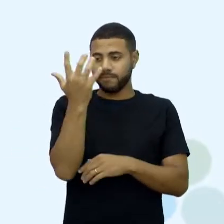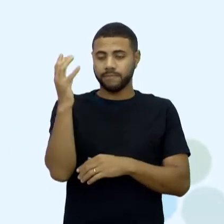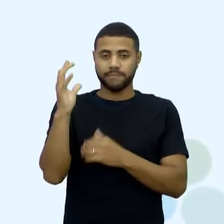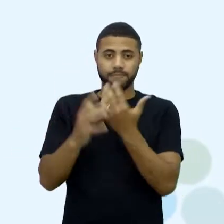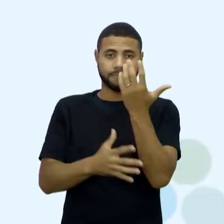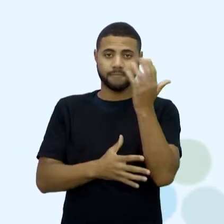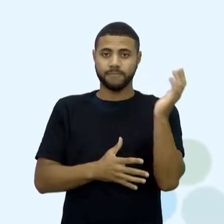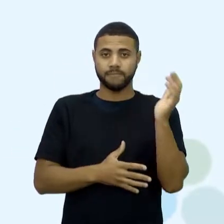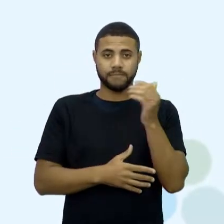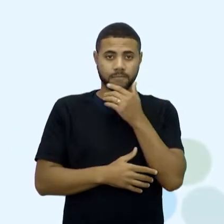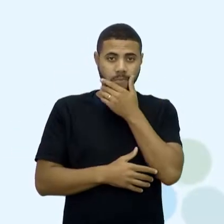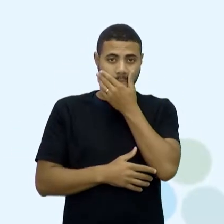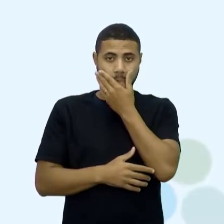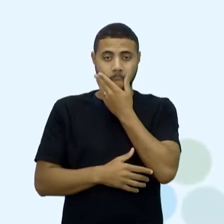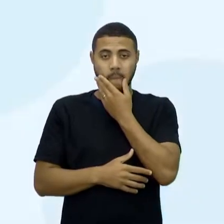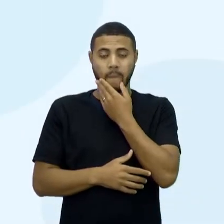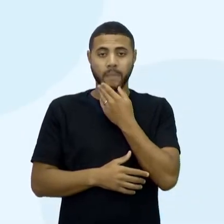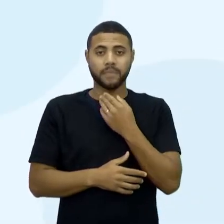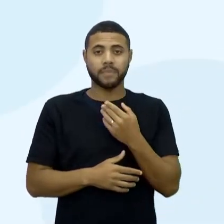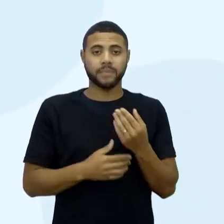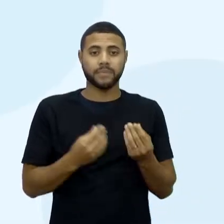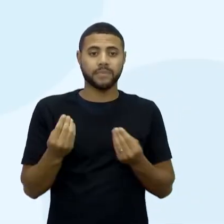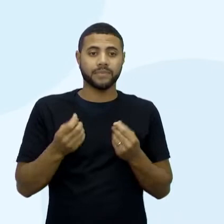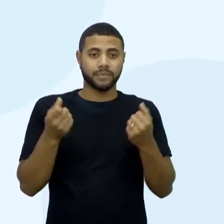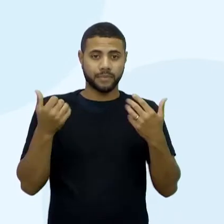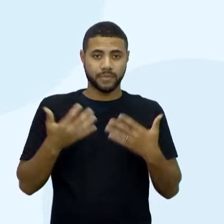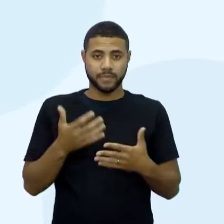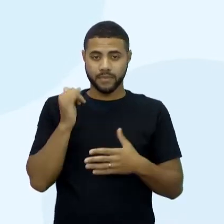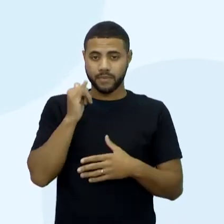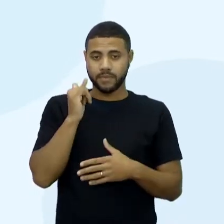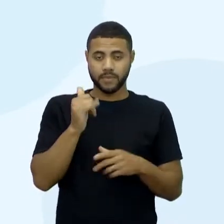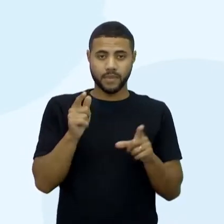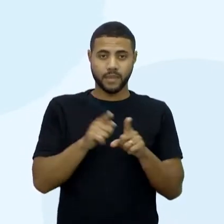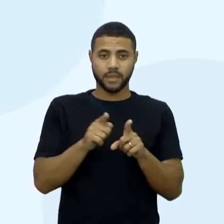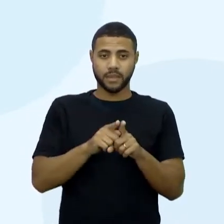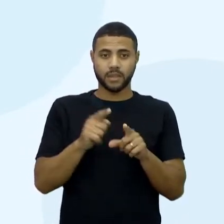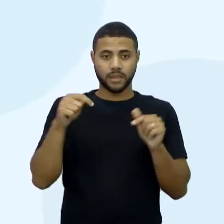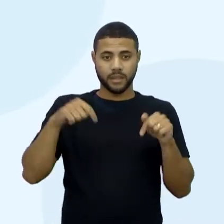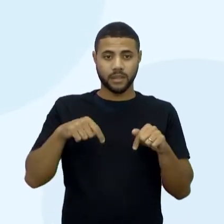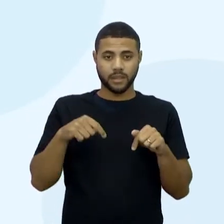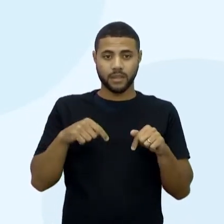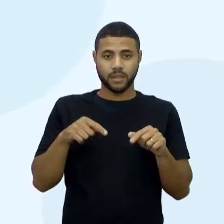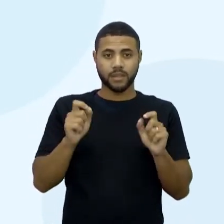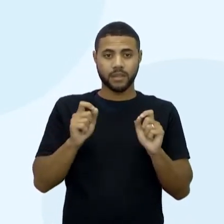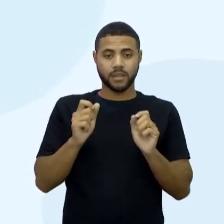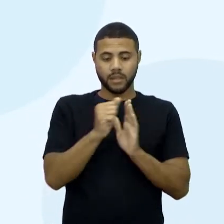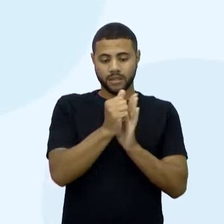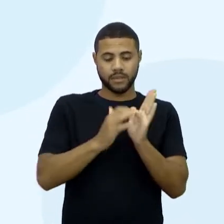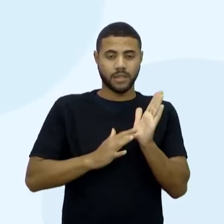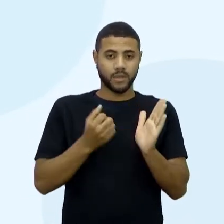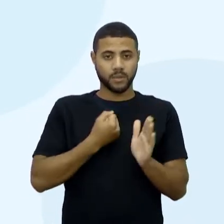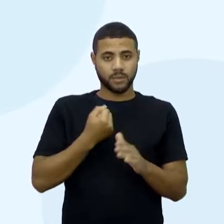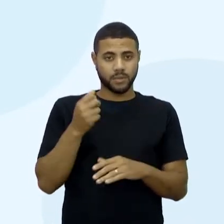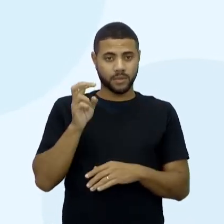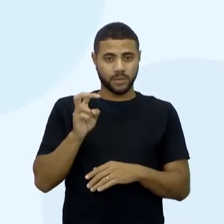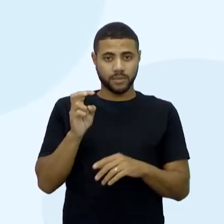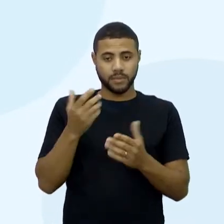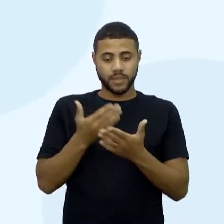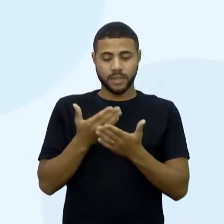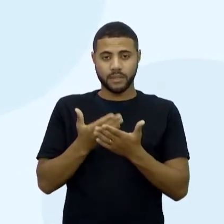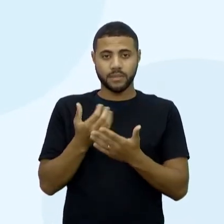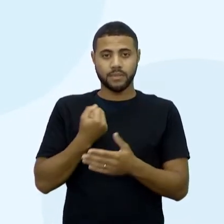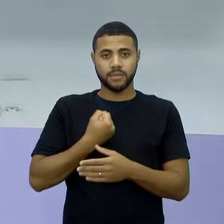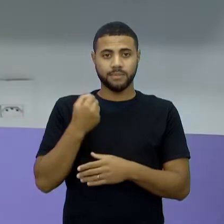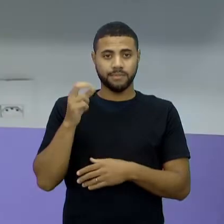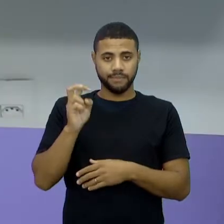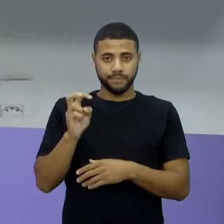naturezas. A gente, como eu contei aqui para vocês, né? A gente está agora na atividade 5, na aula